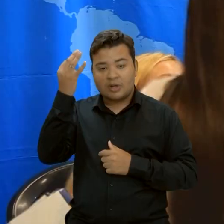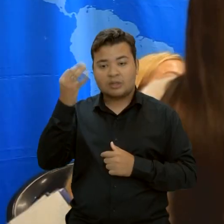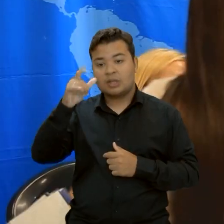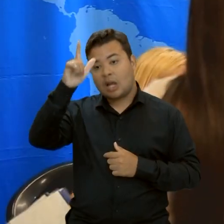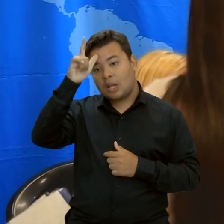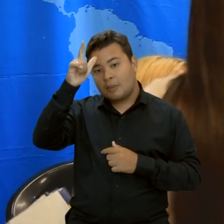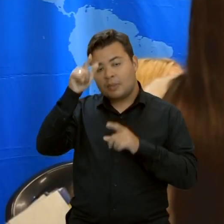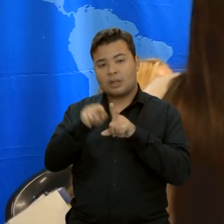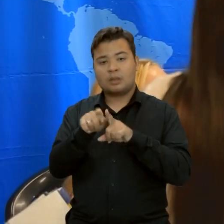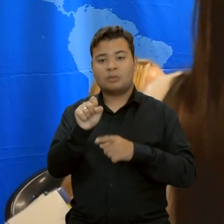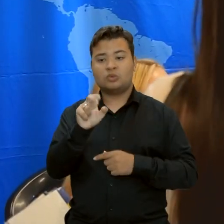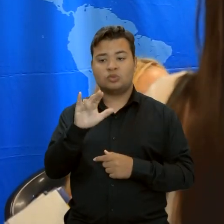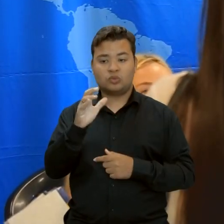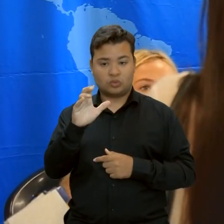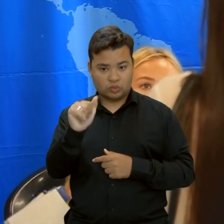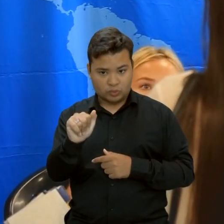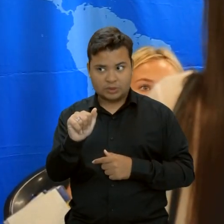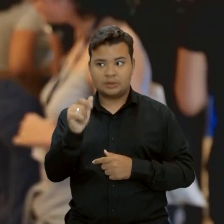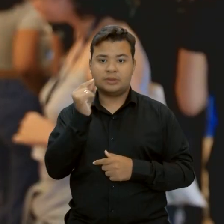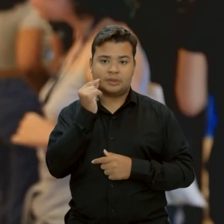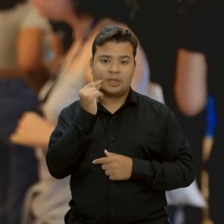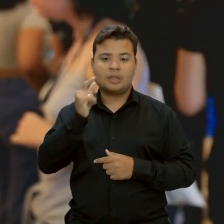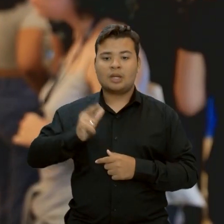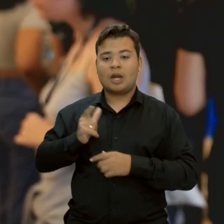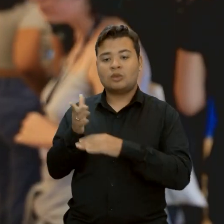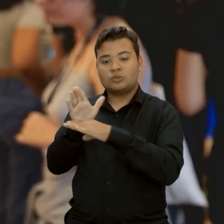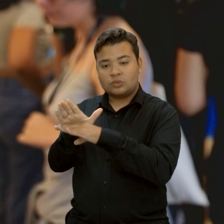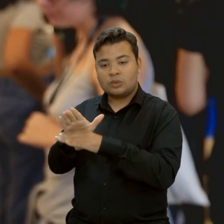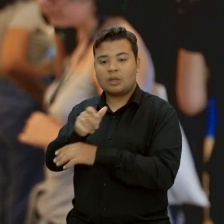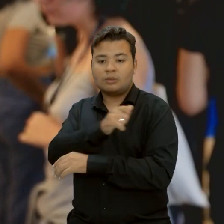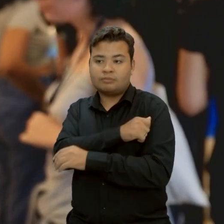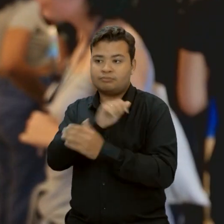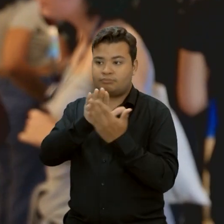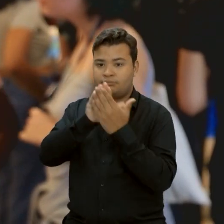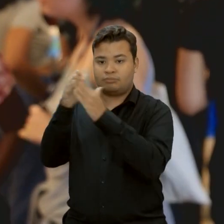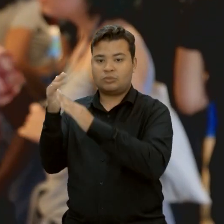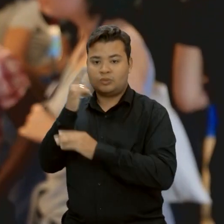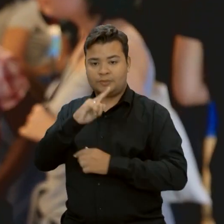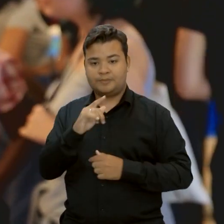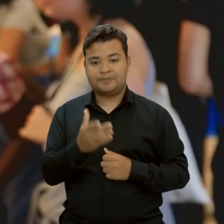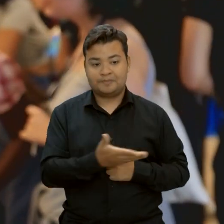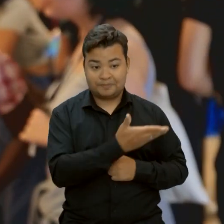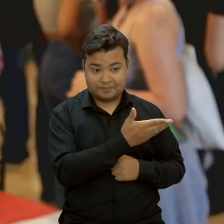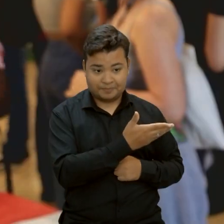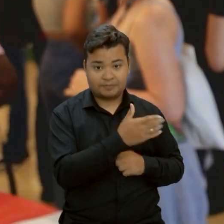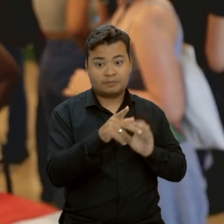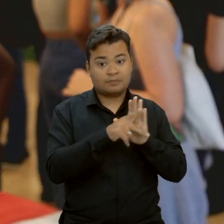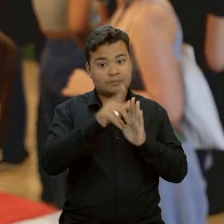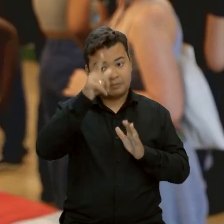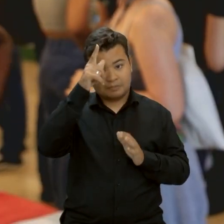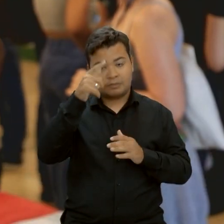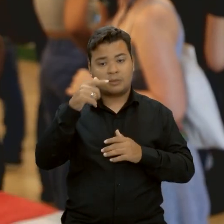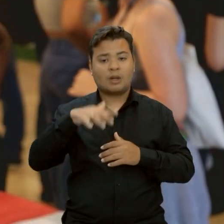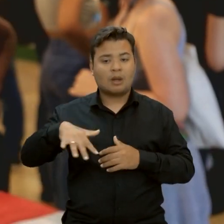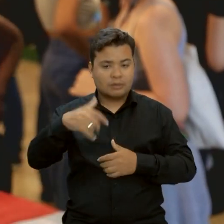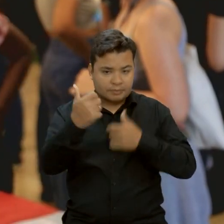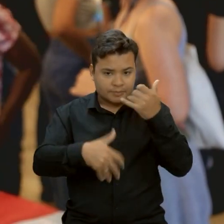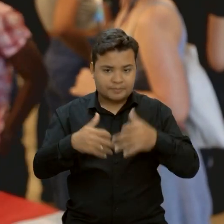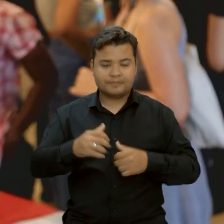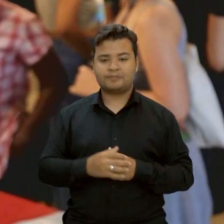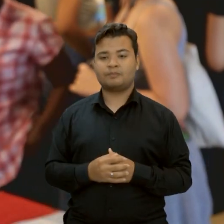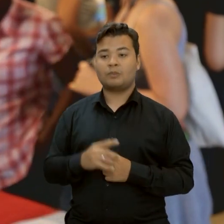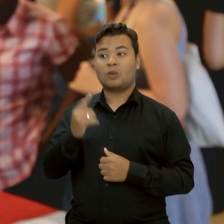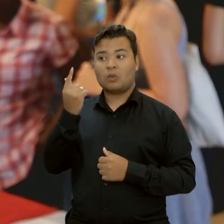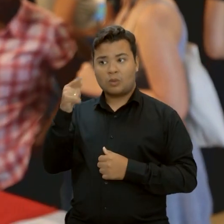para aproximar os alunos do intercâmbio. É o que diz Francine Camelin, do Serviço Alemão. Goiânia é um polo forte, né?